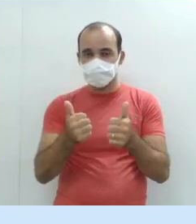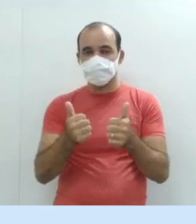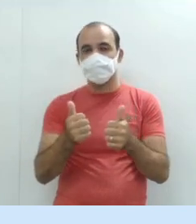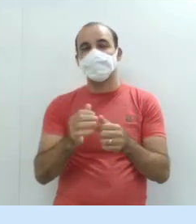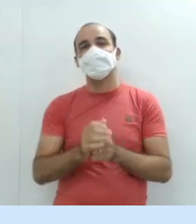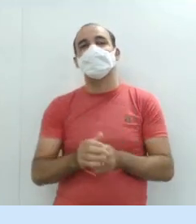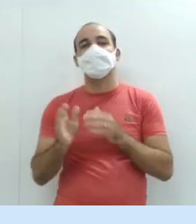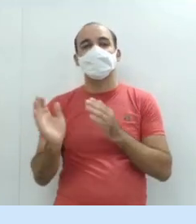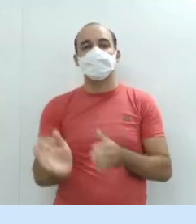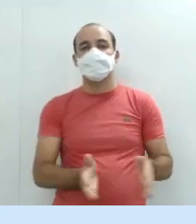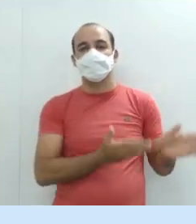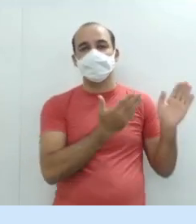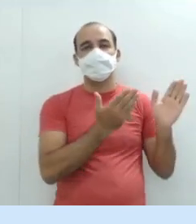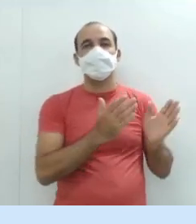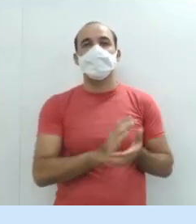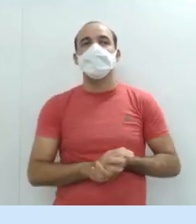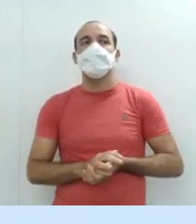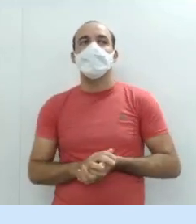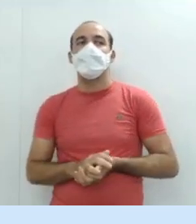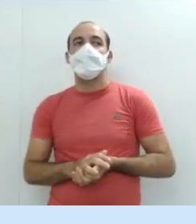bem, então vamos lá.